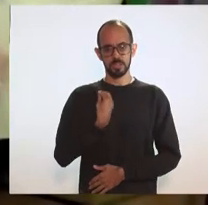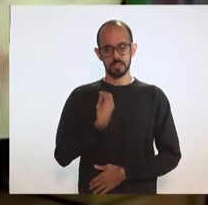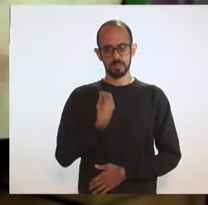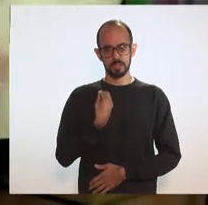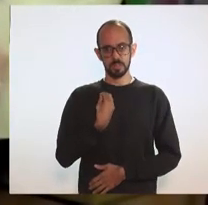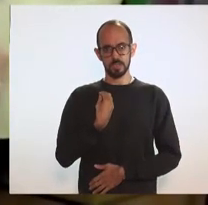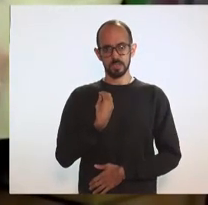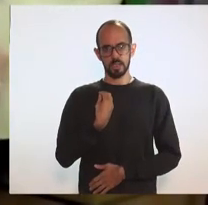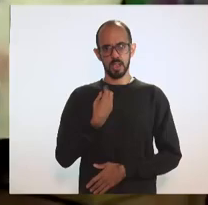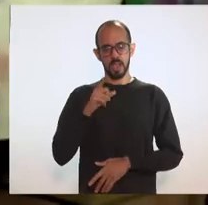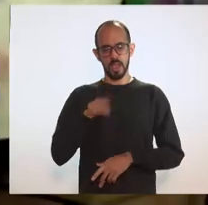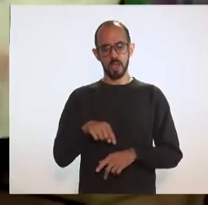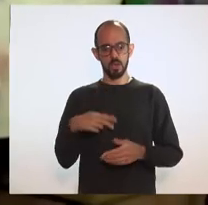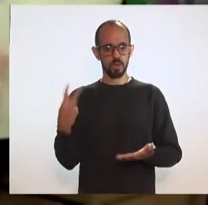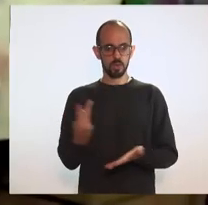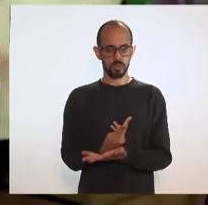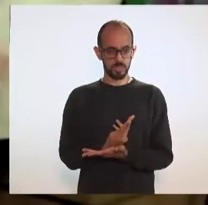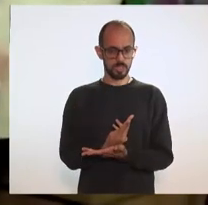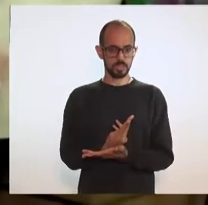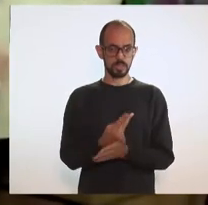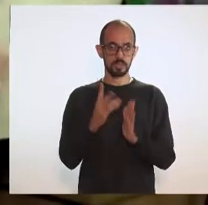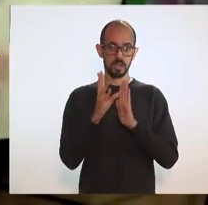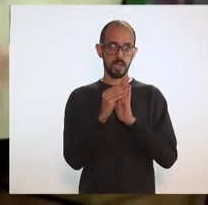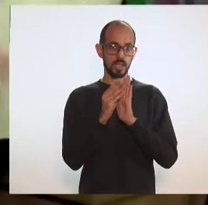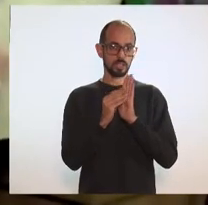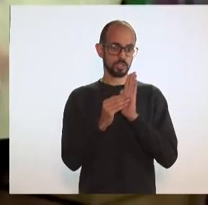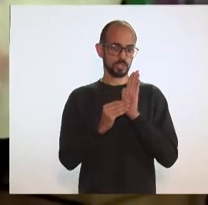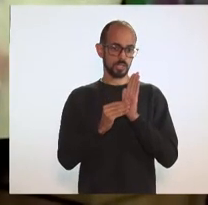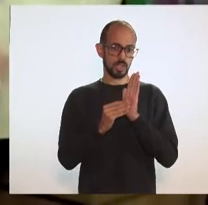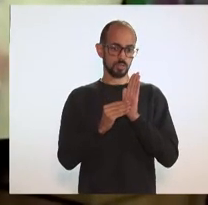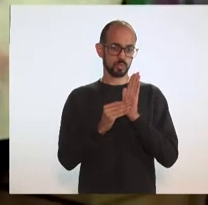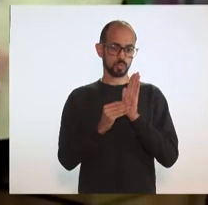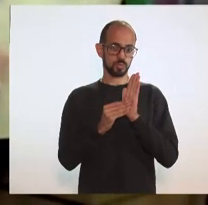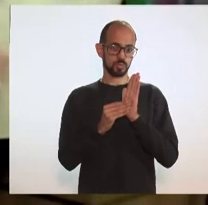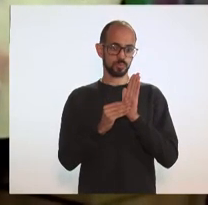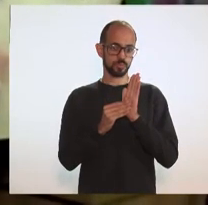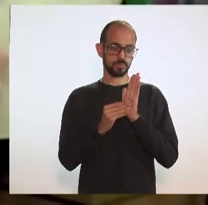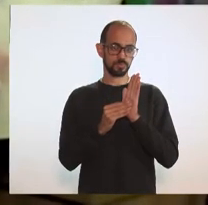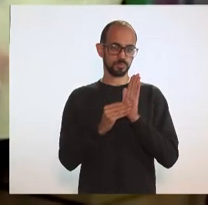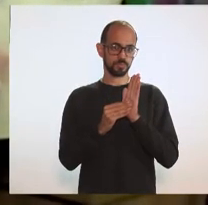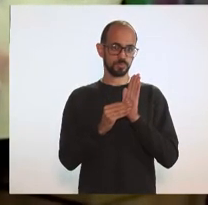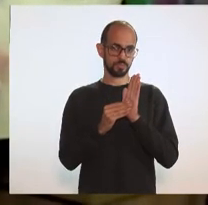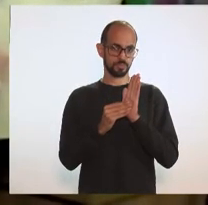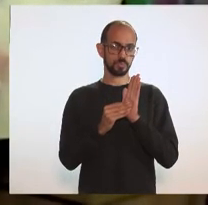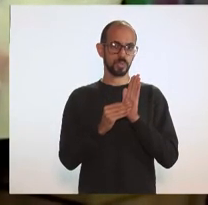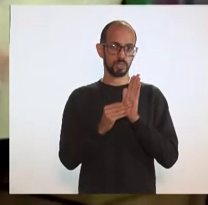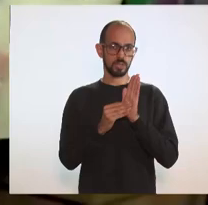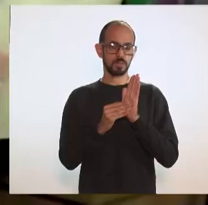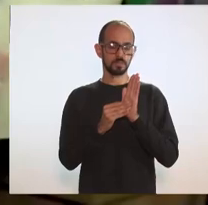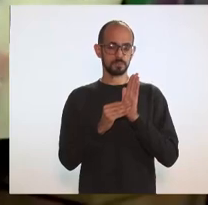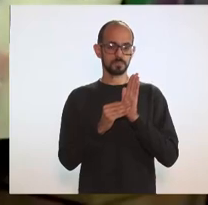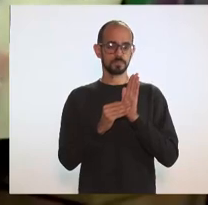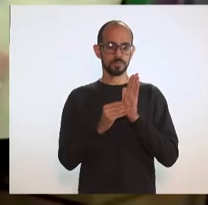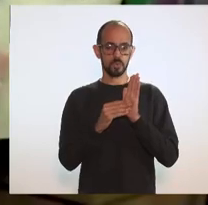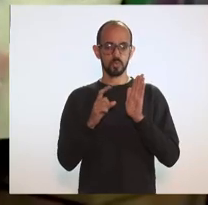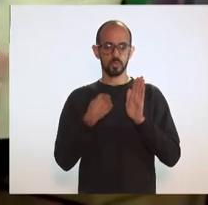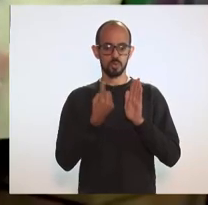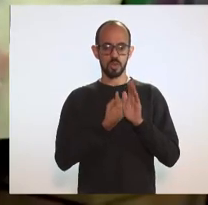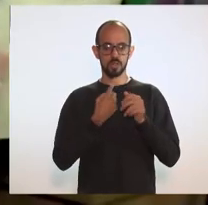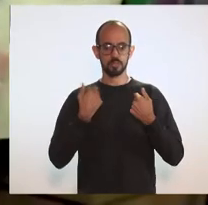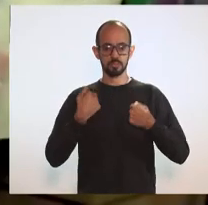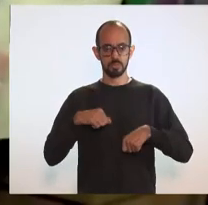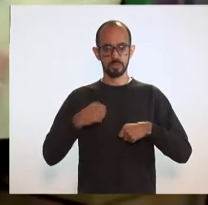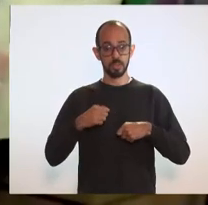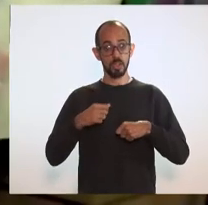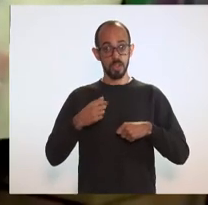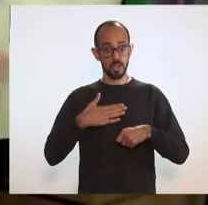os casos que são registrados fora A subnotificação então a gente esses